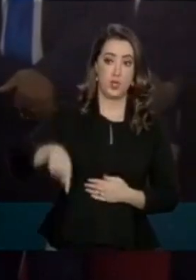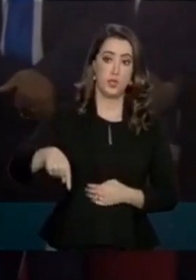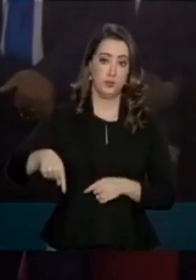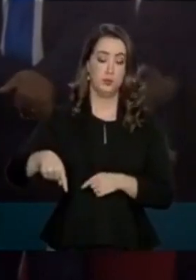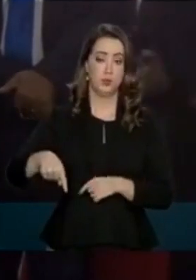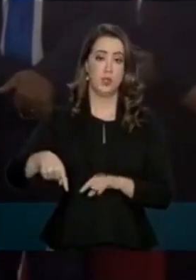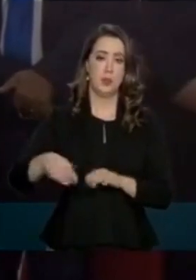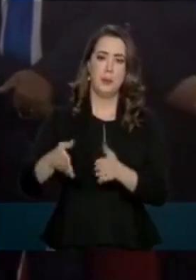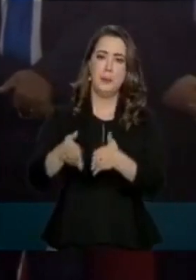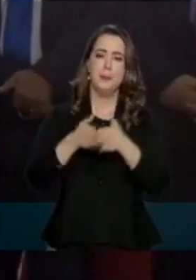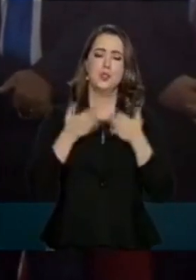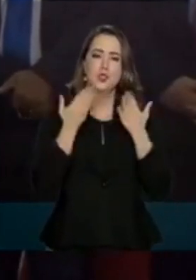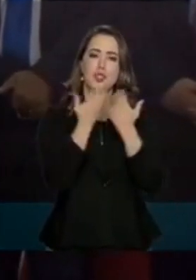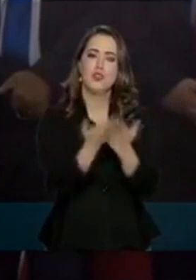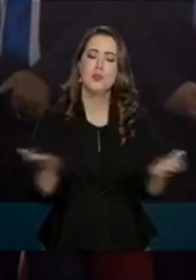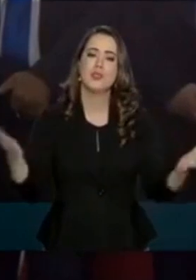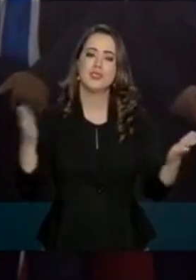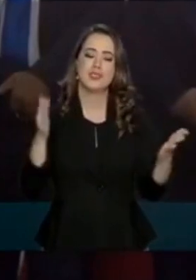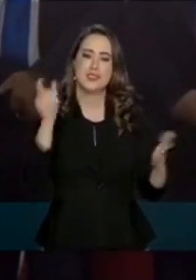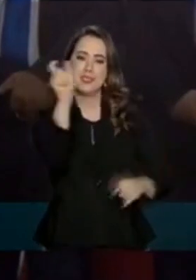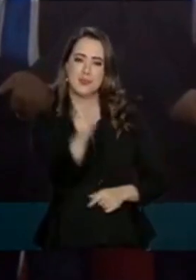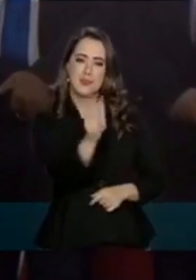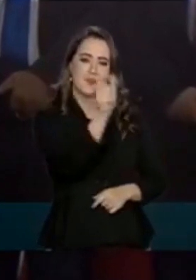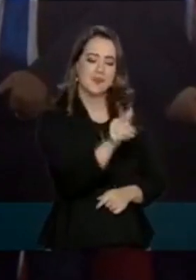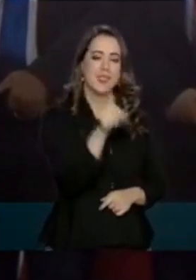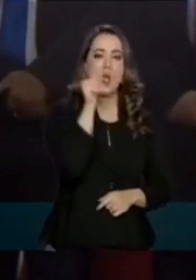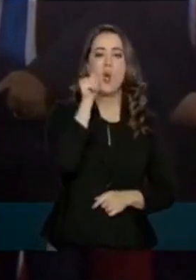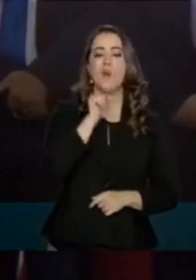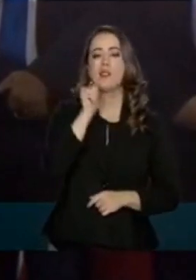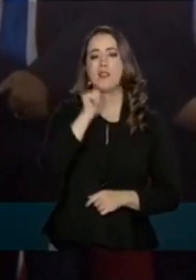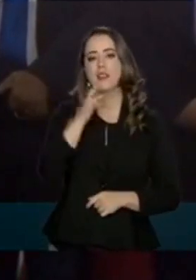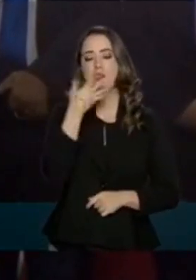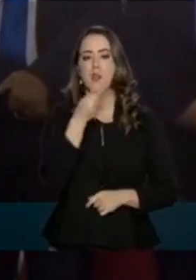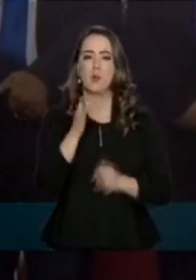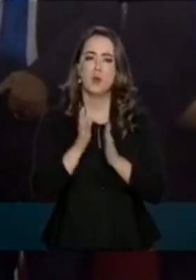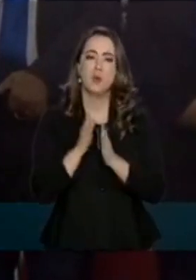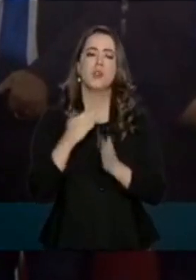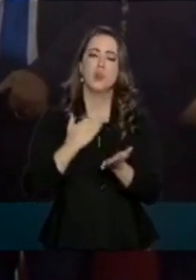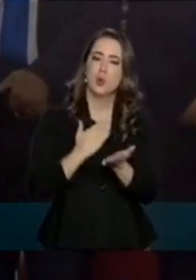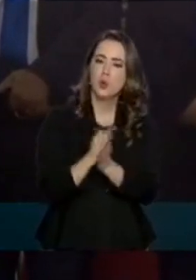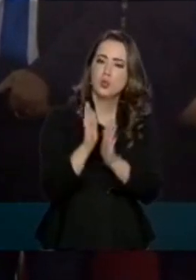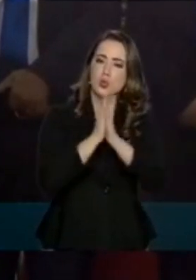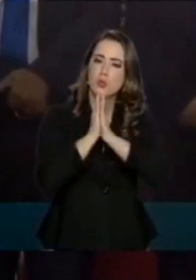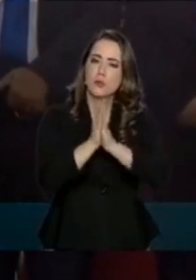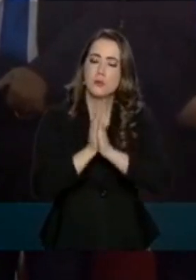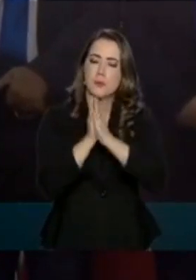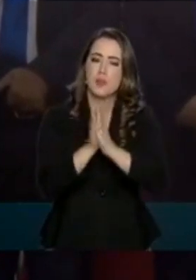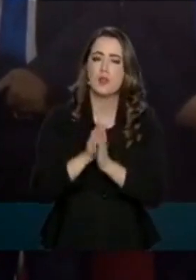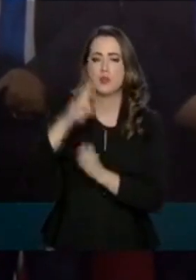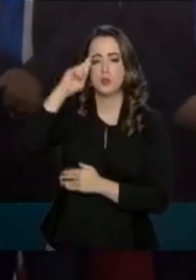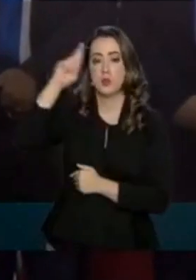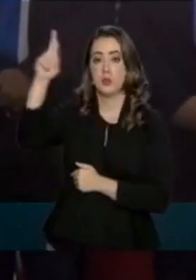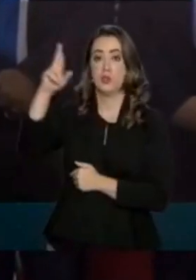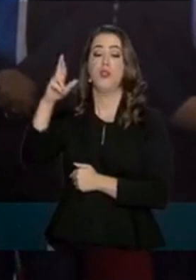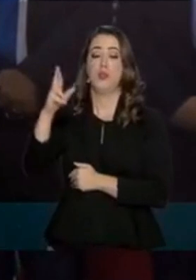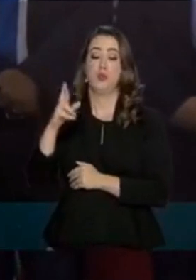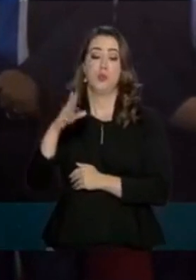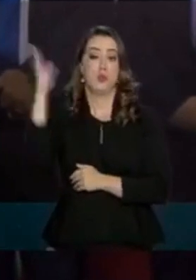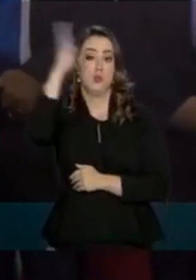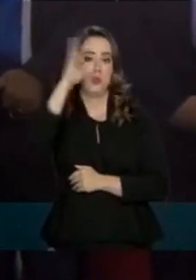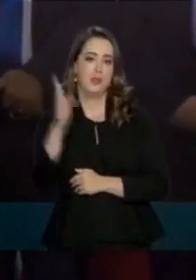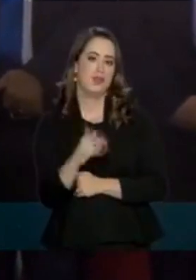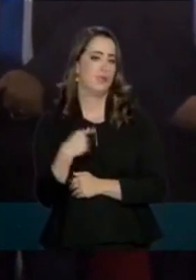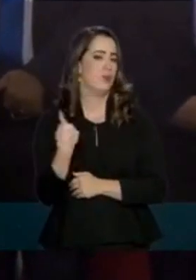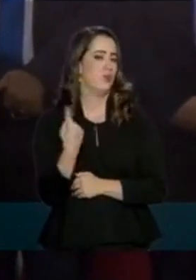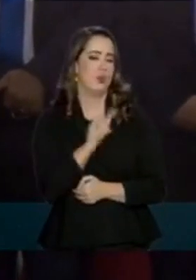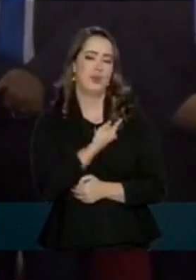pedir a todos os senhores e as senhoras que continuem orando pelas autoridades do Brasil. Não